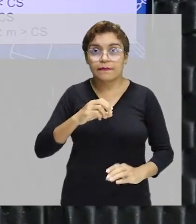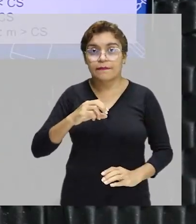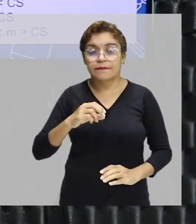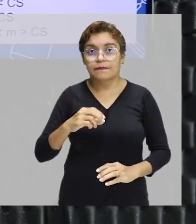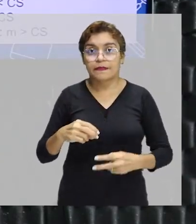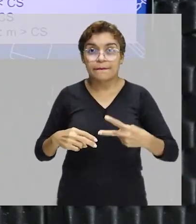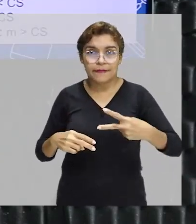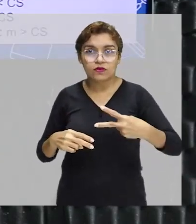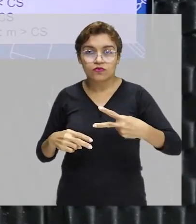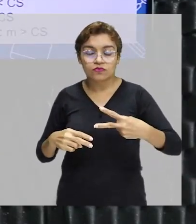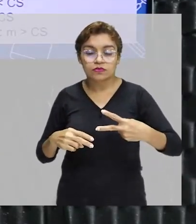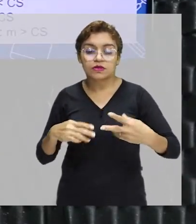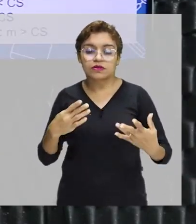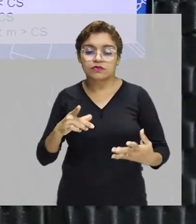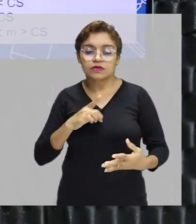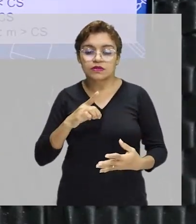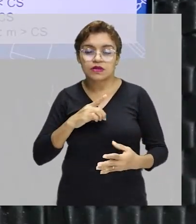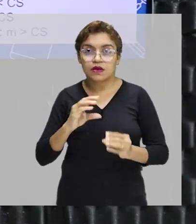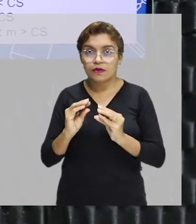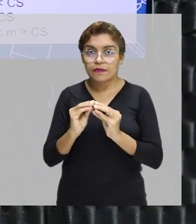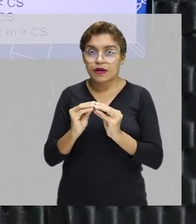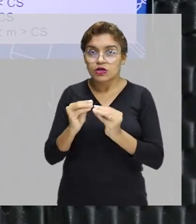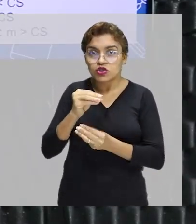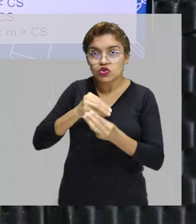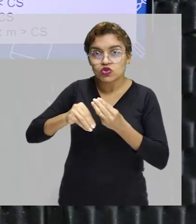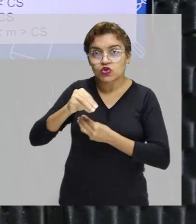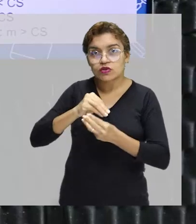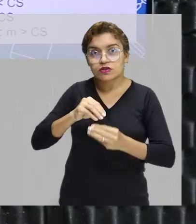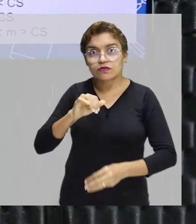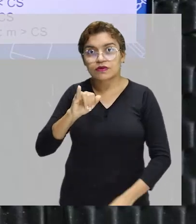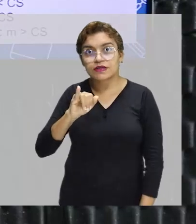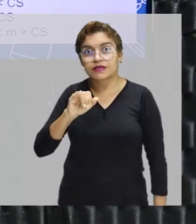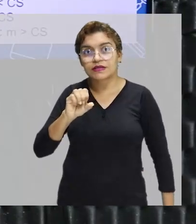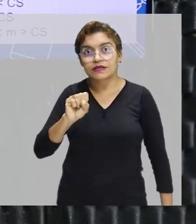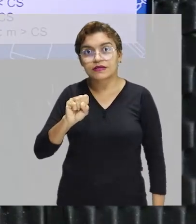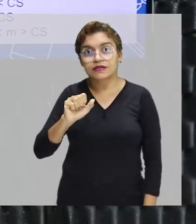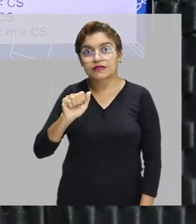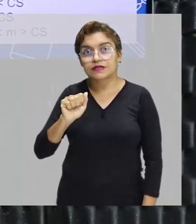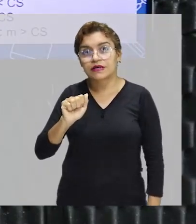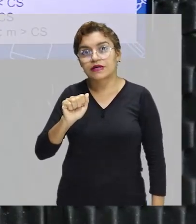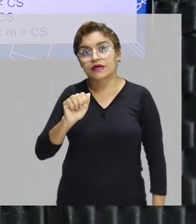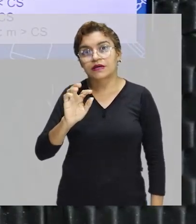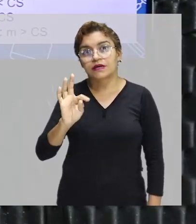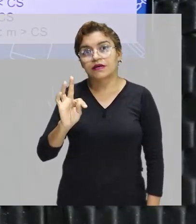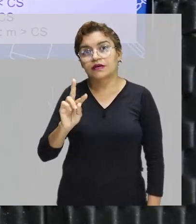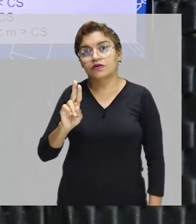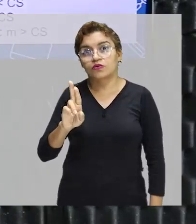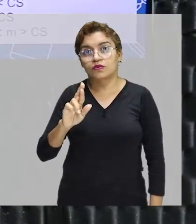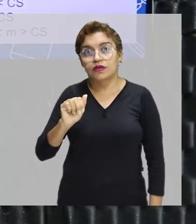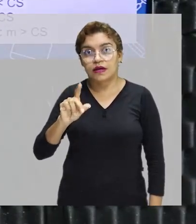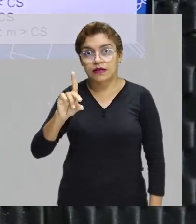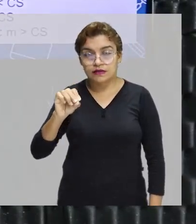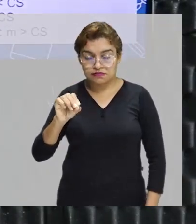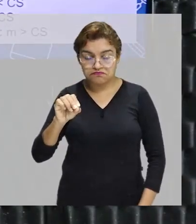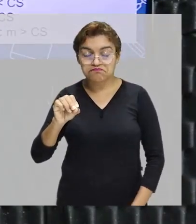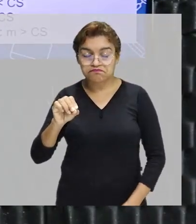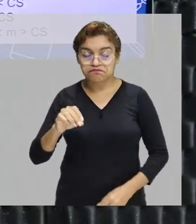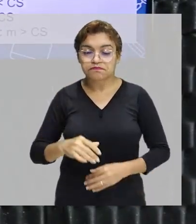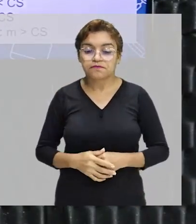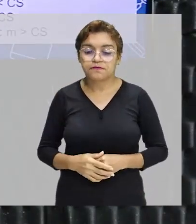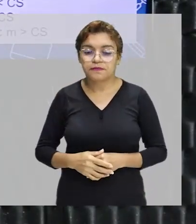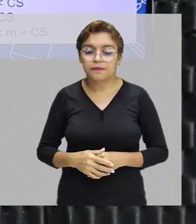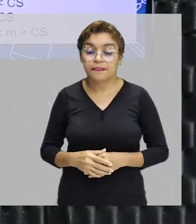solução insaturada, porque a massa dissolvida é menor do que o coeficiente de solubilidade.